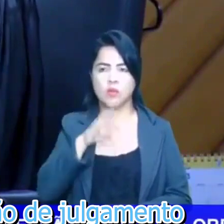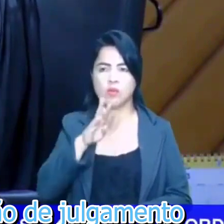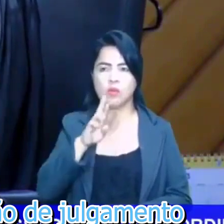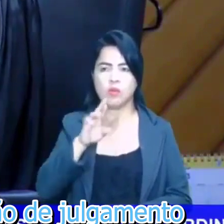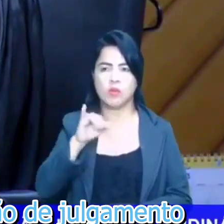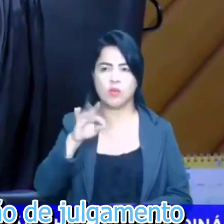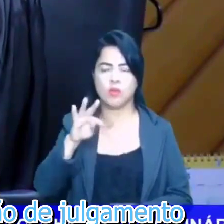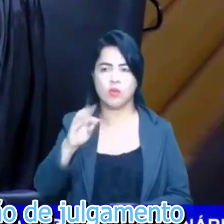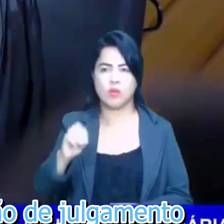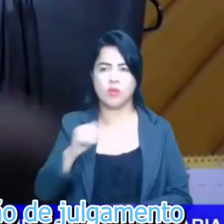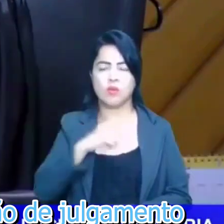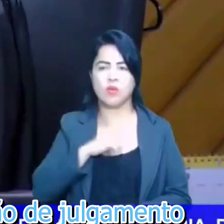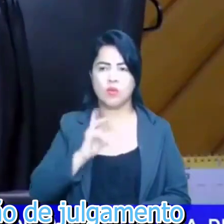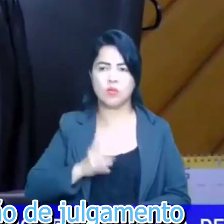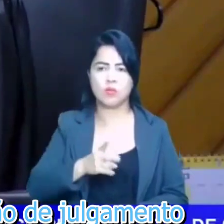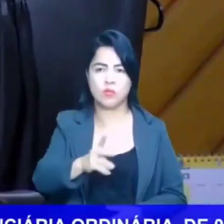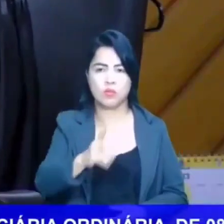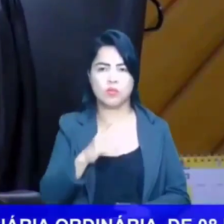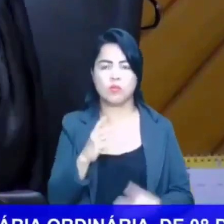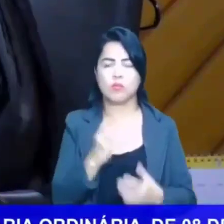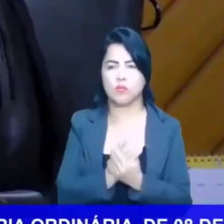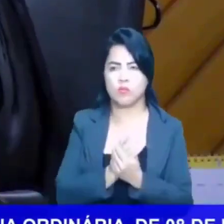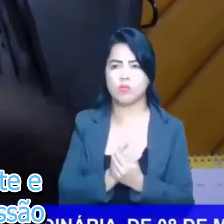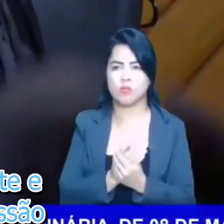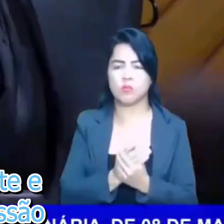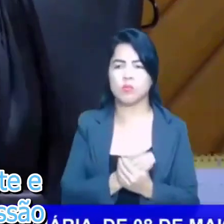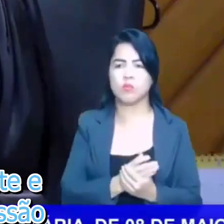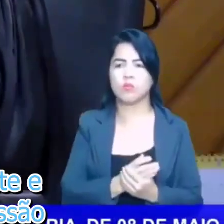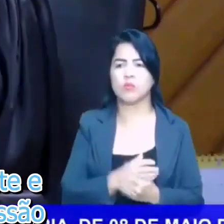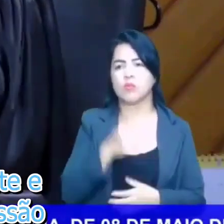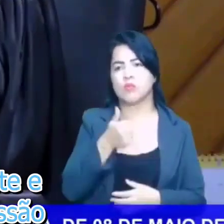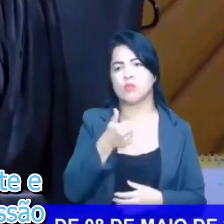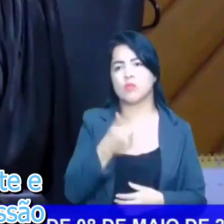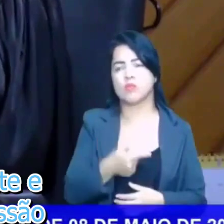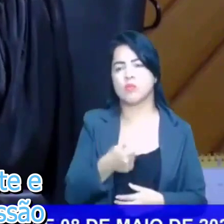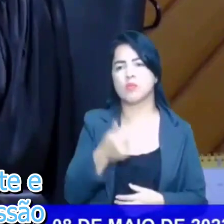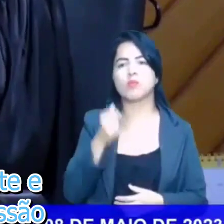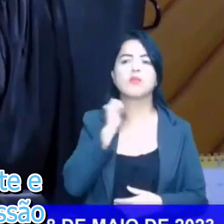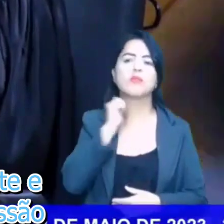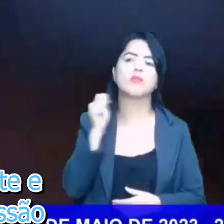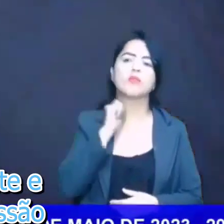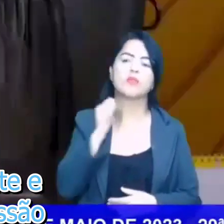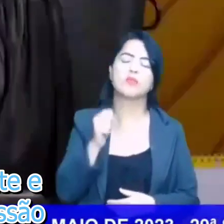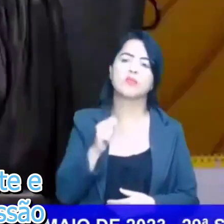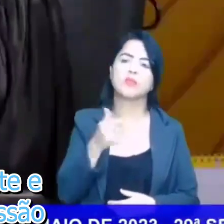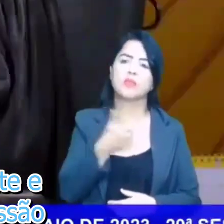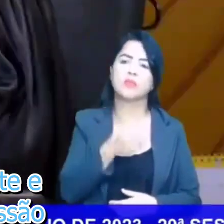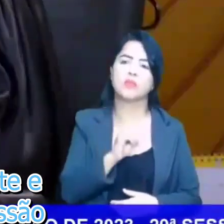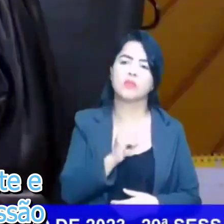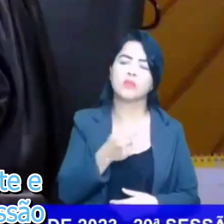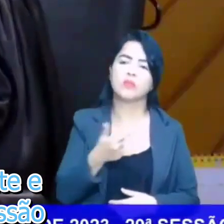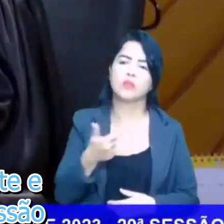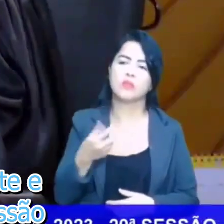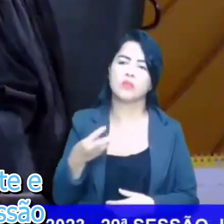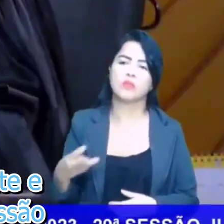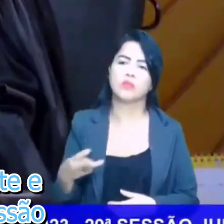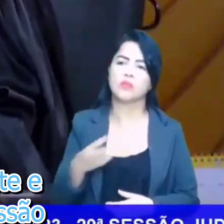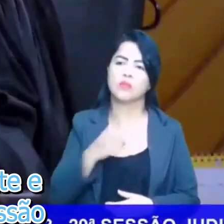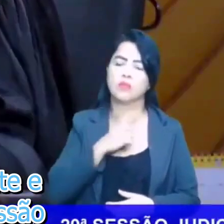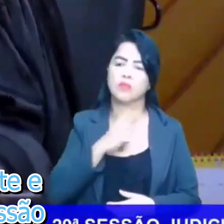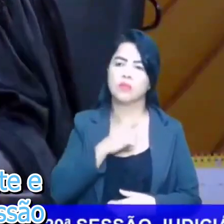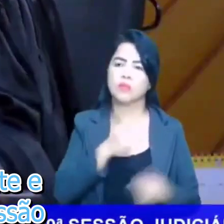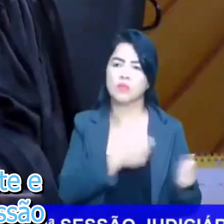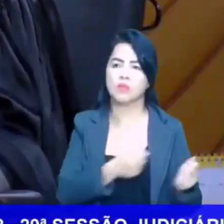continuação de julgamento em que, no dia 17 de abril de 2023, o Tribunal Regional Eleitoral do Amapá, em